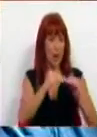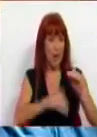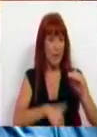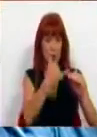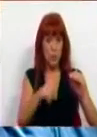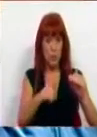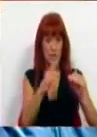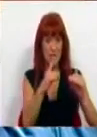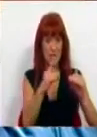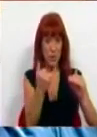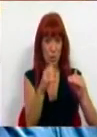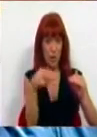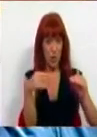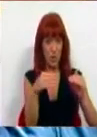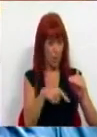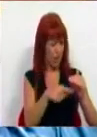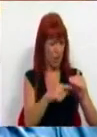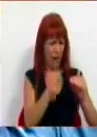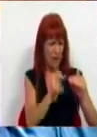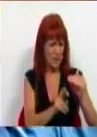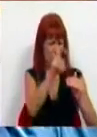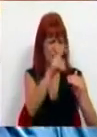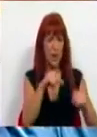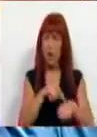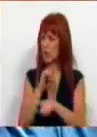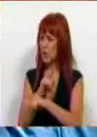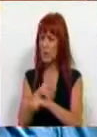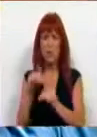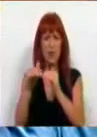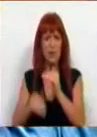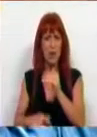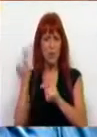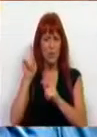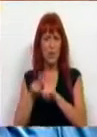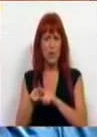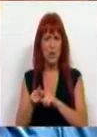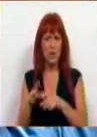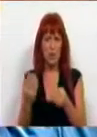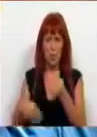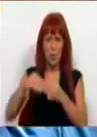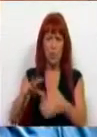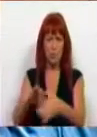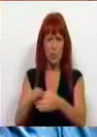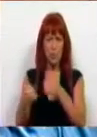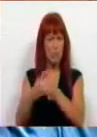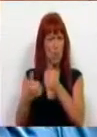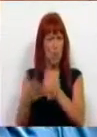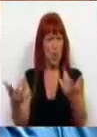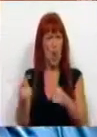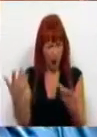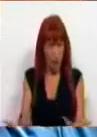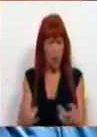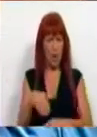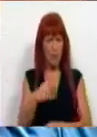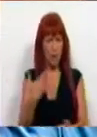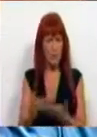de 262 euros e que, ao mesmo tempo, baixou o valor do complemento solidário para idosos, vem